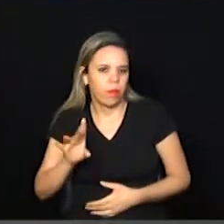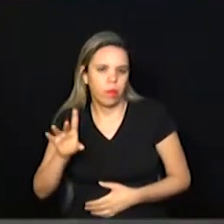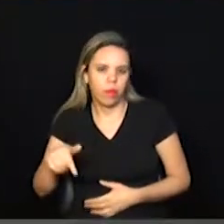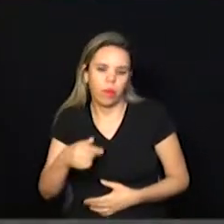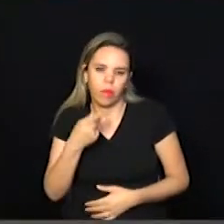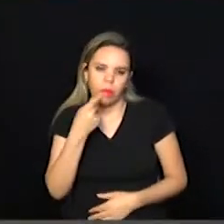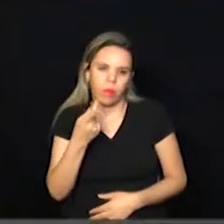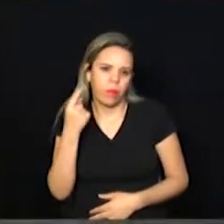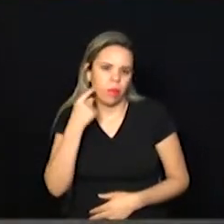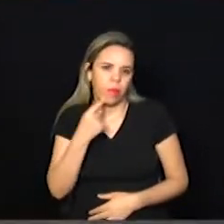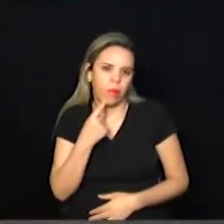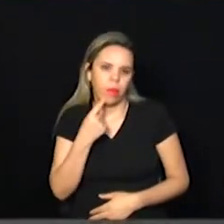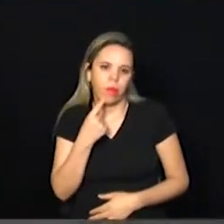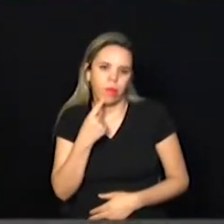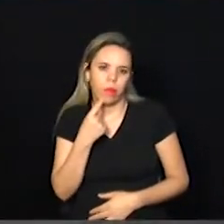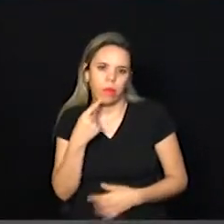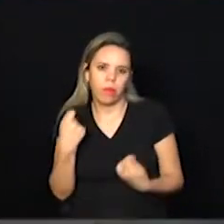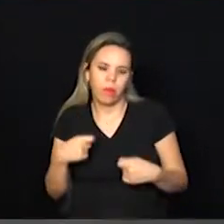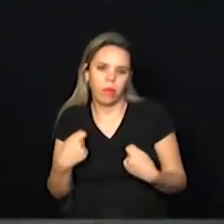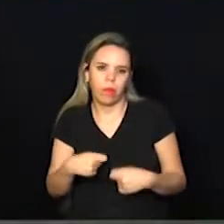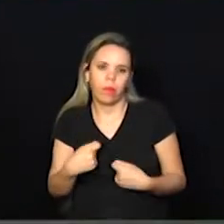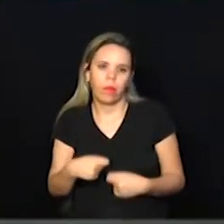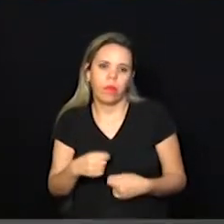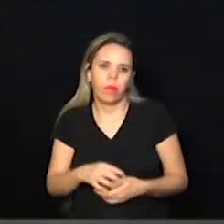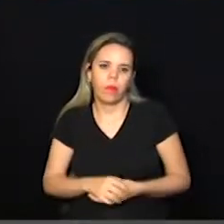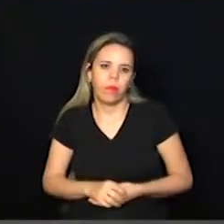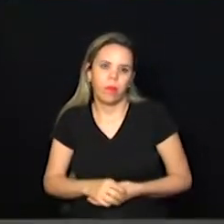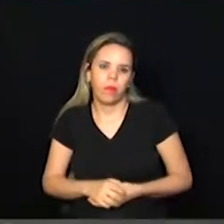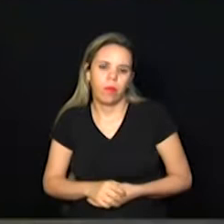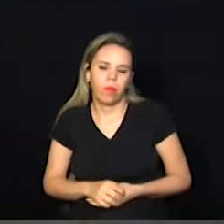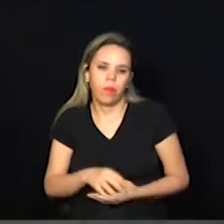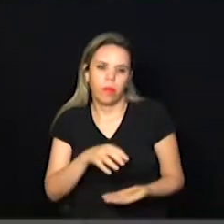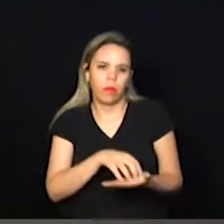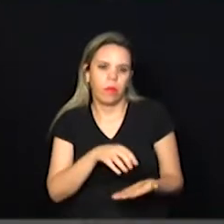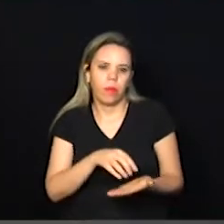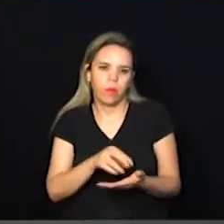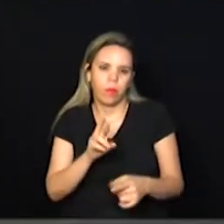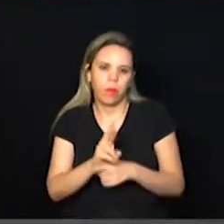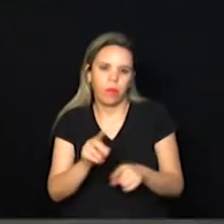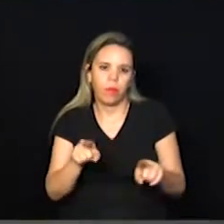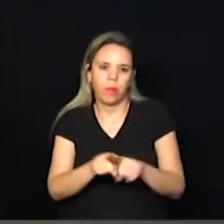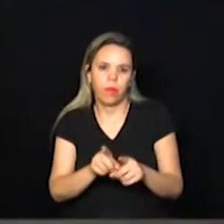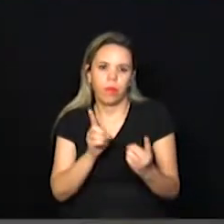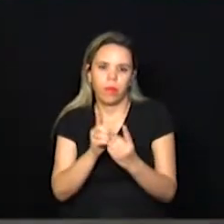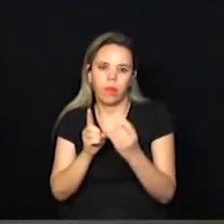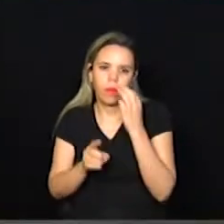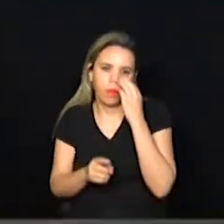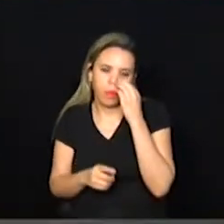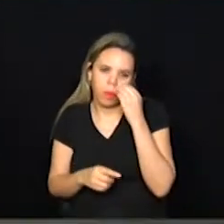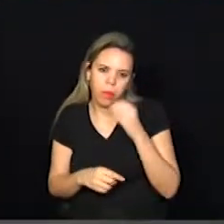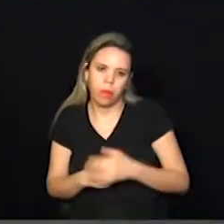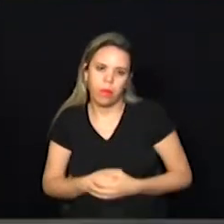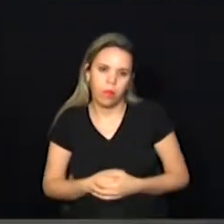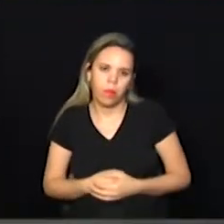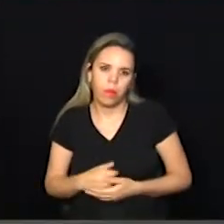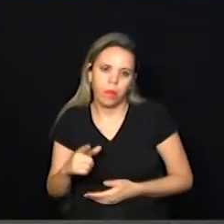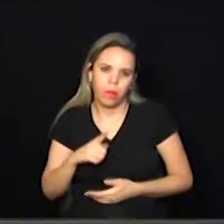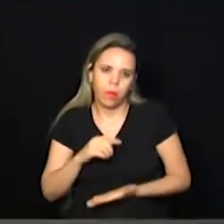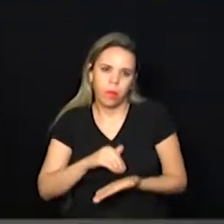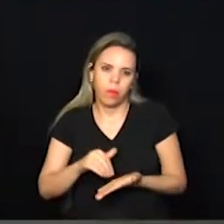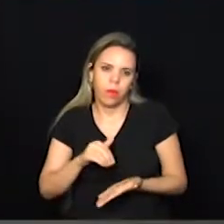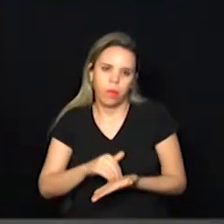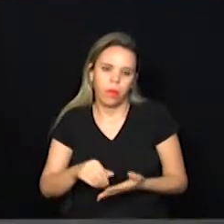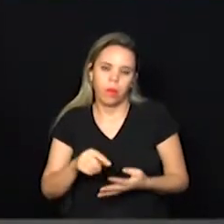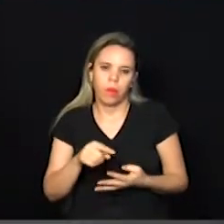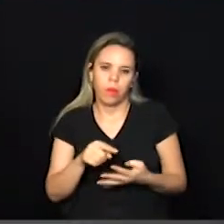que só surda precisa. Nós temos o nosso centro de referência que também faz esse atendimento. Então, apesar de termos uma secretaria com